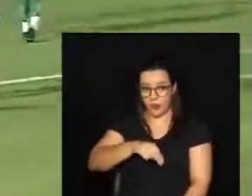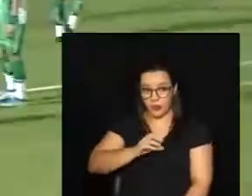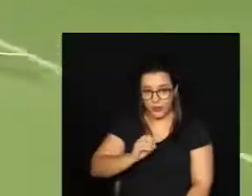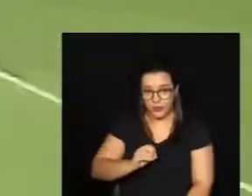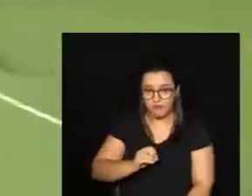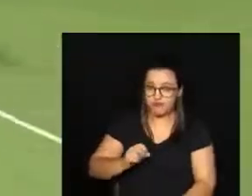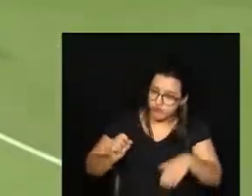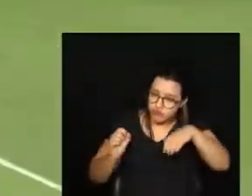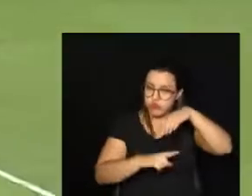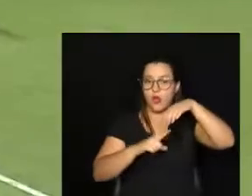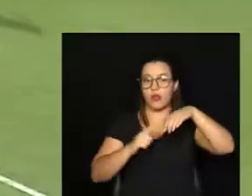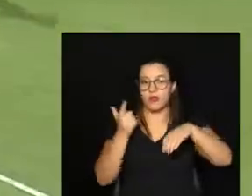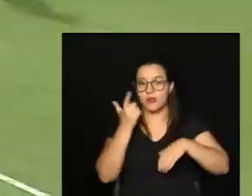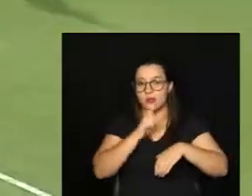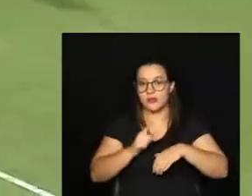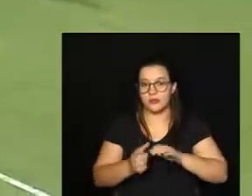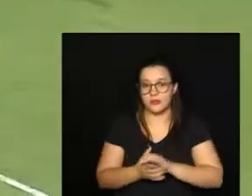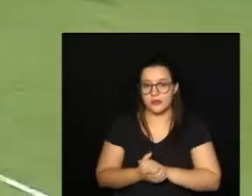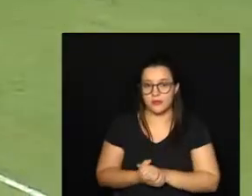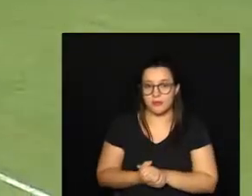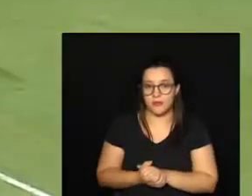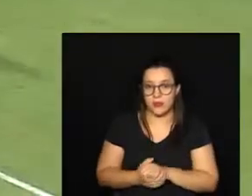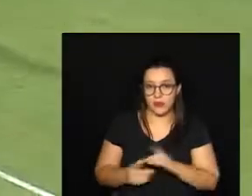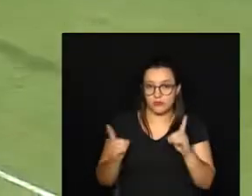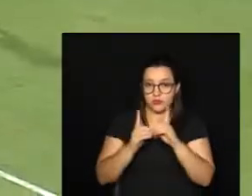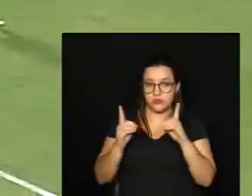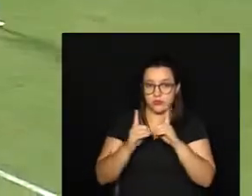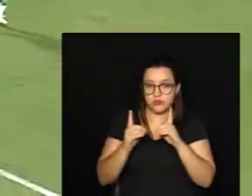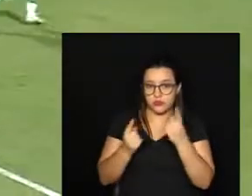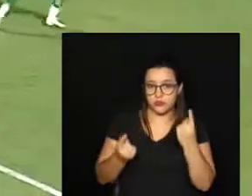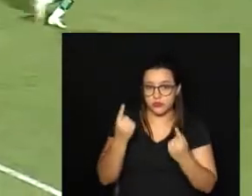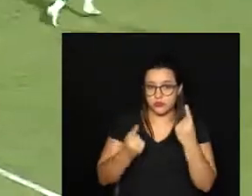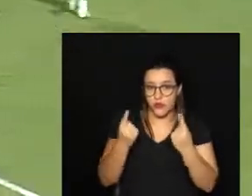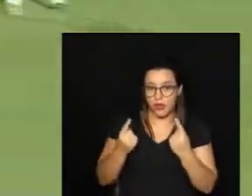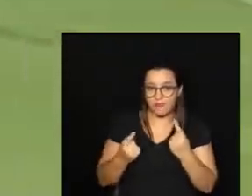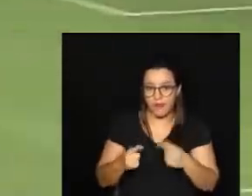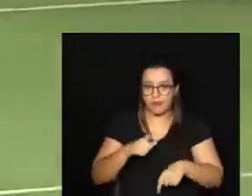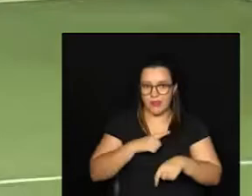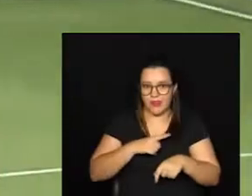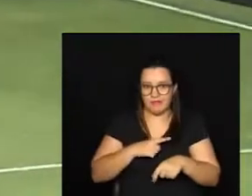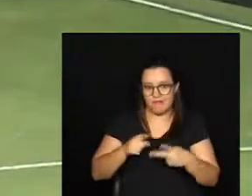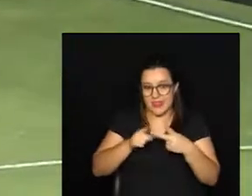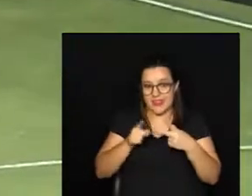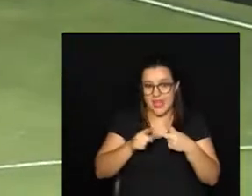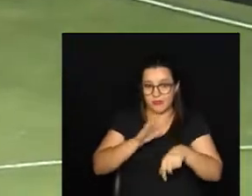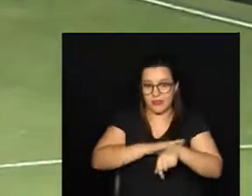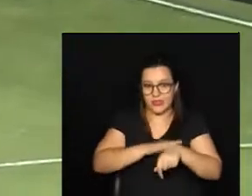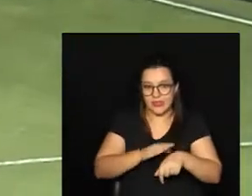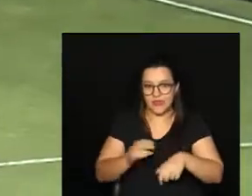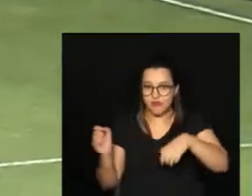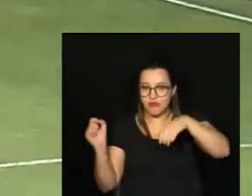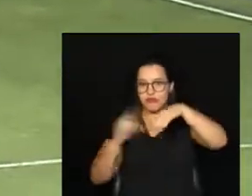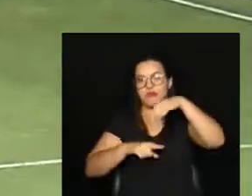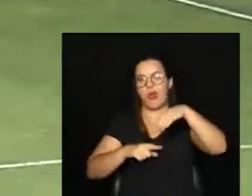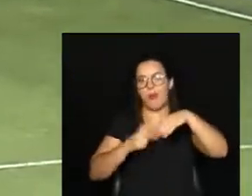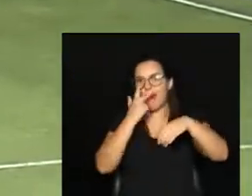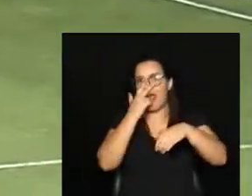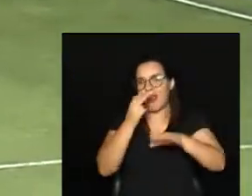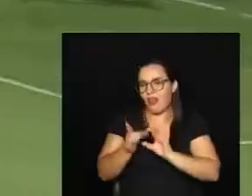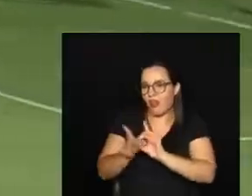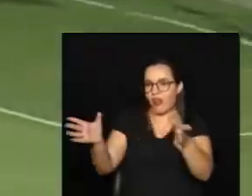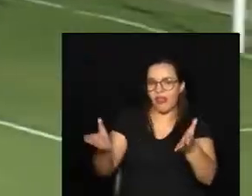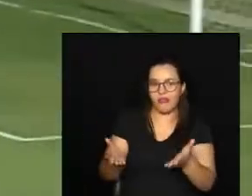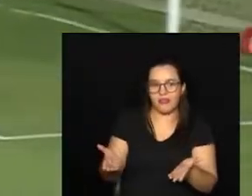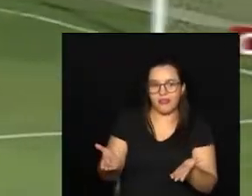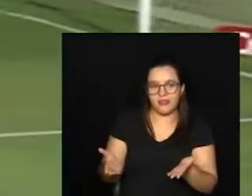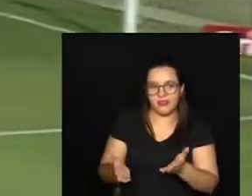para a cobrança, bola de um lado, goleiro do outro, tudo igual. Só que no segundo tempo, olha a falha, olha a liberdade, o Buchecha